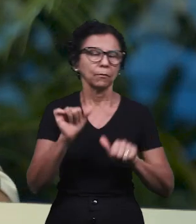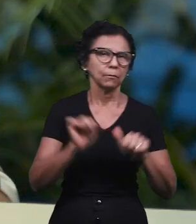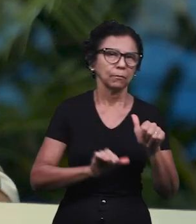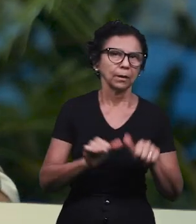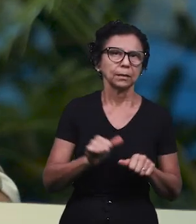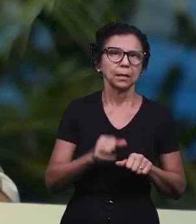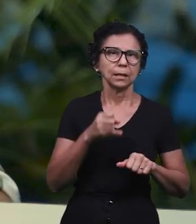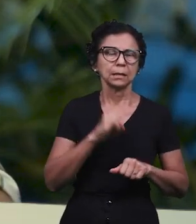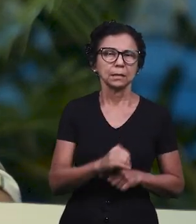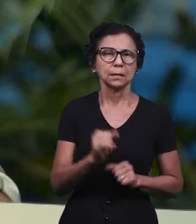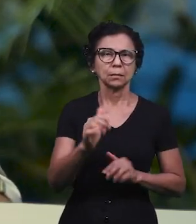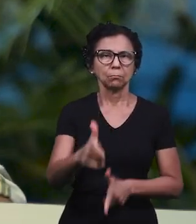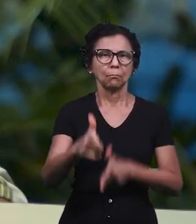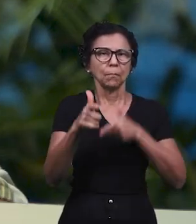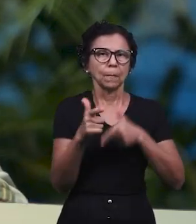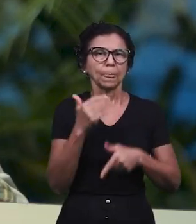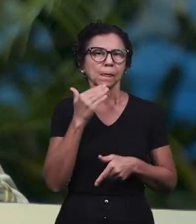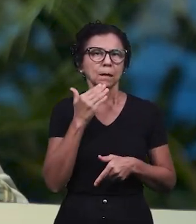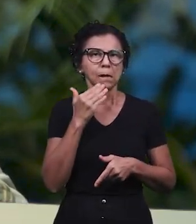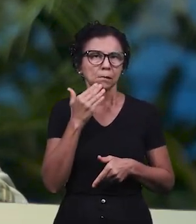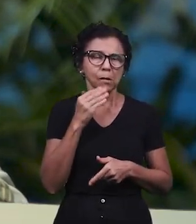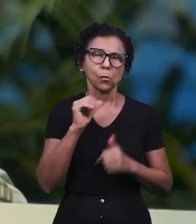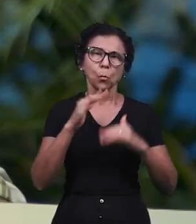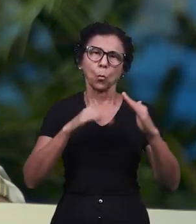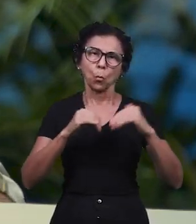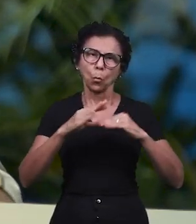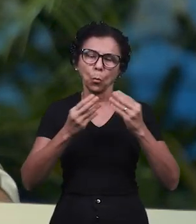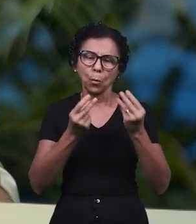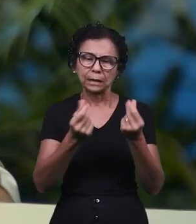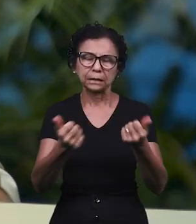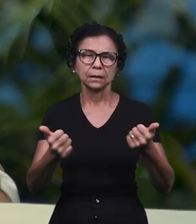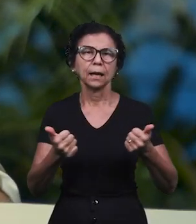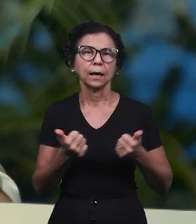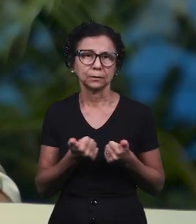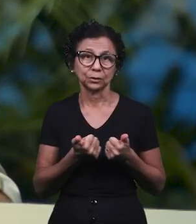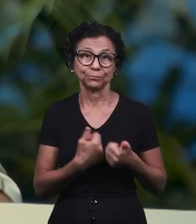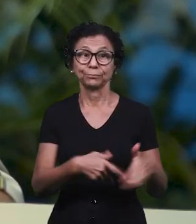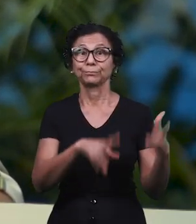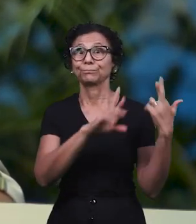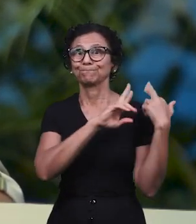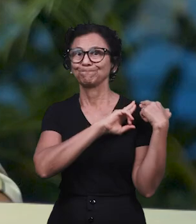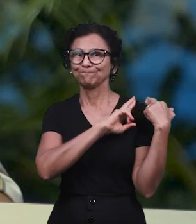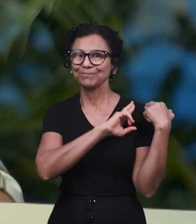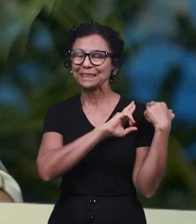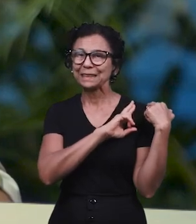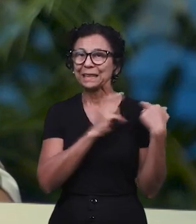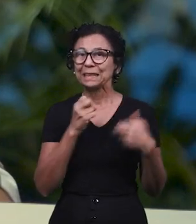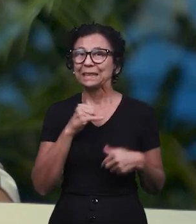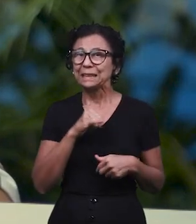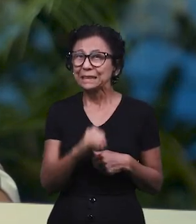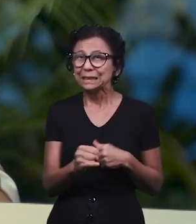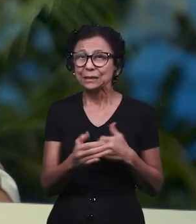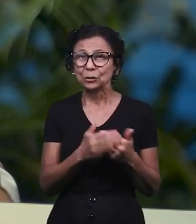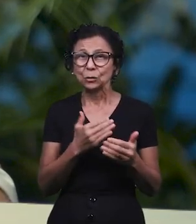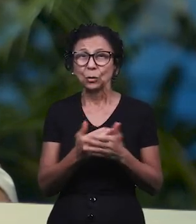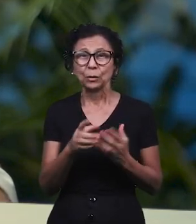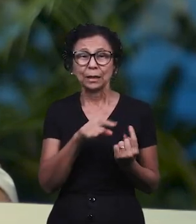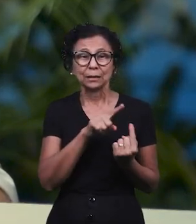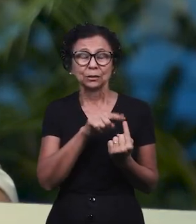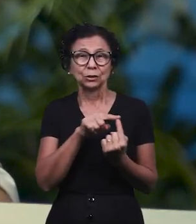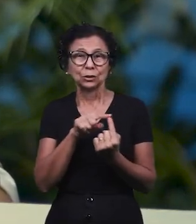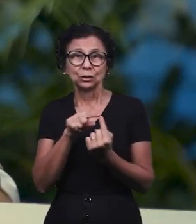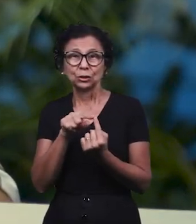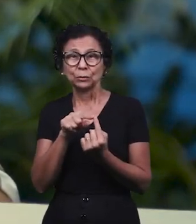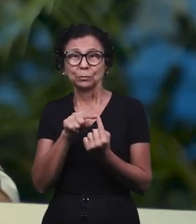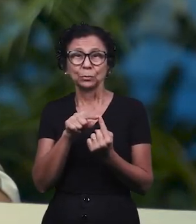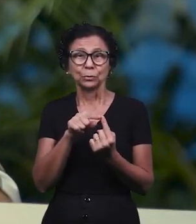Exército, no CAEX, e porque esse processo todo é de grande responsabilidade, porque se tiver qualquer tipo de não